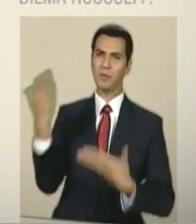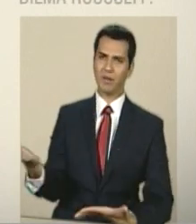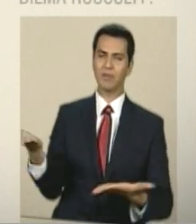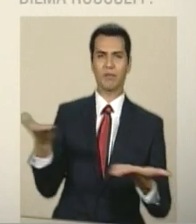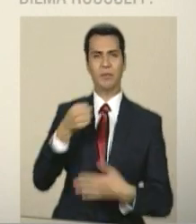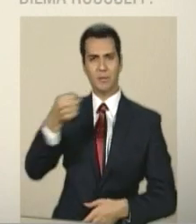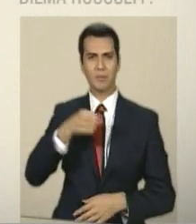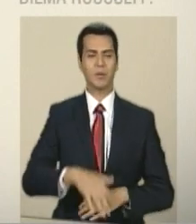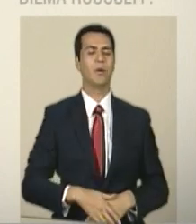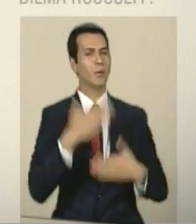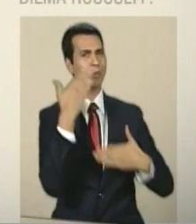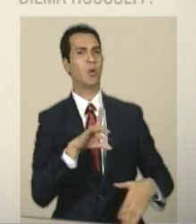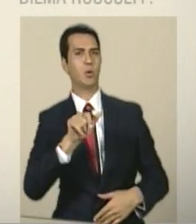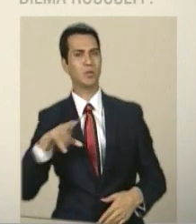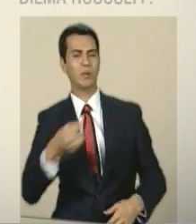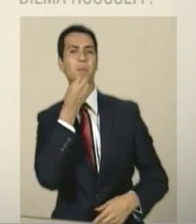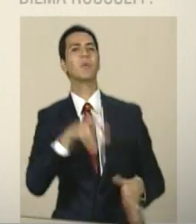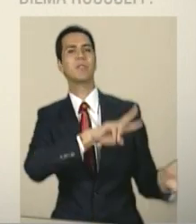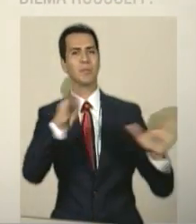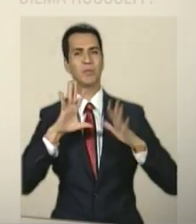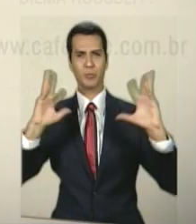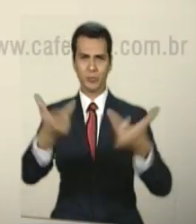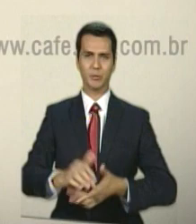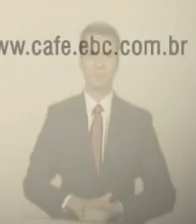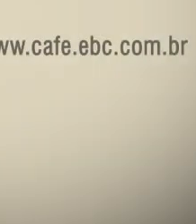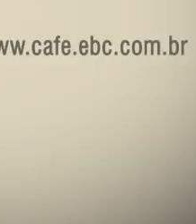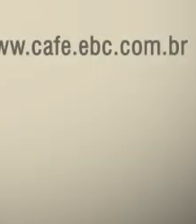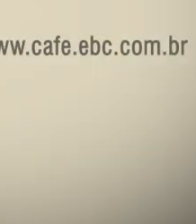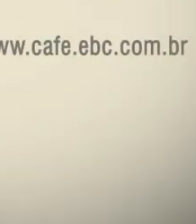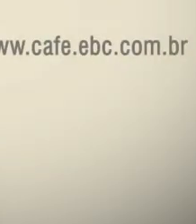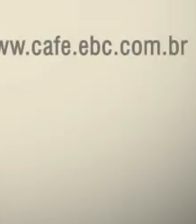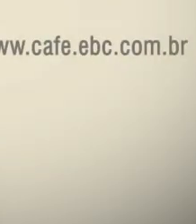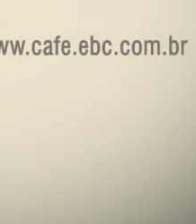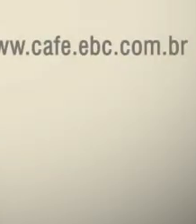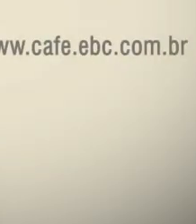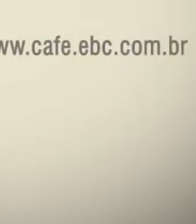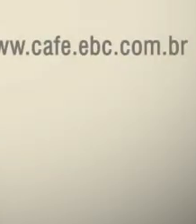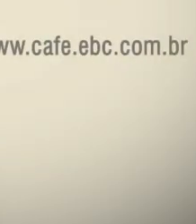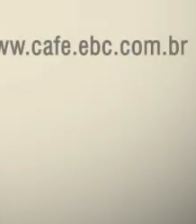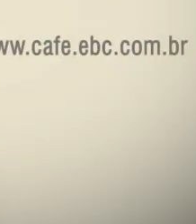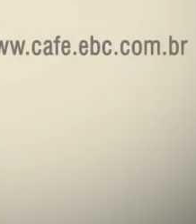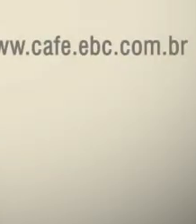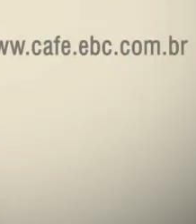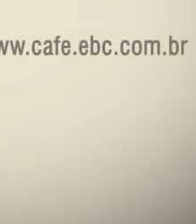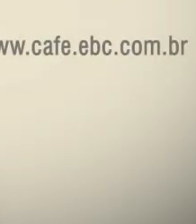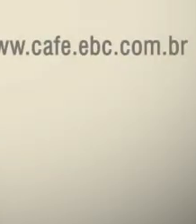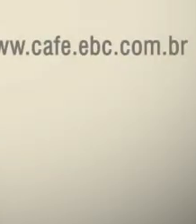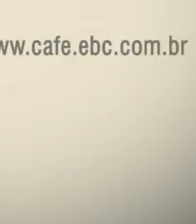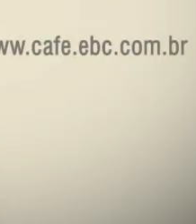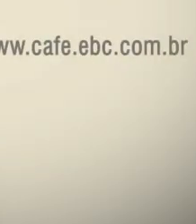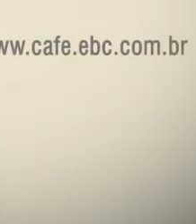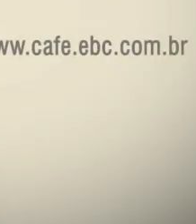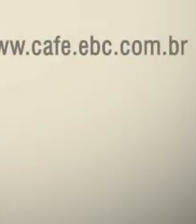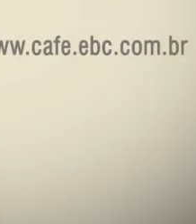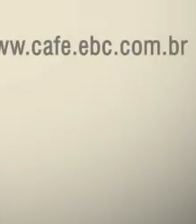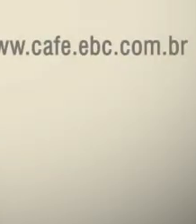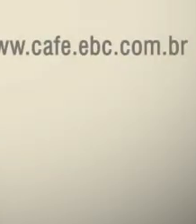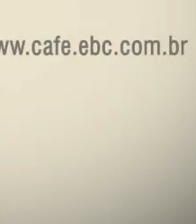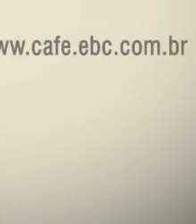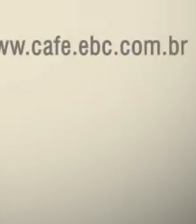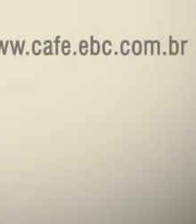Obrigada Luciano e uma boa semana para todos você pode acessar este programa na internet o endereço é